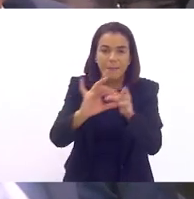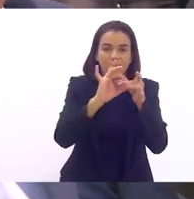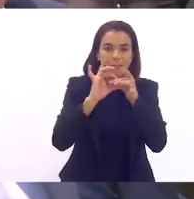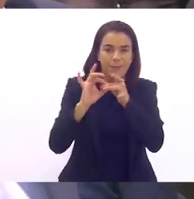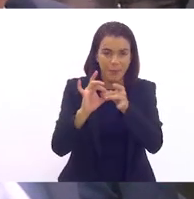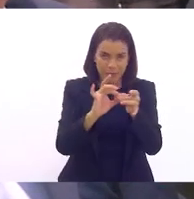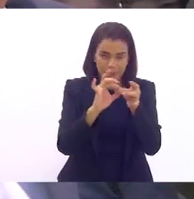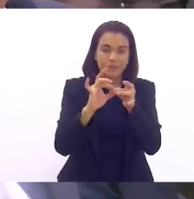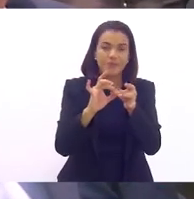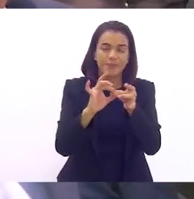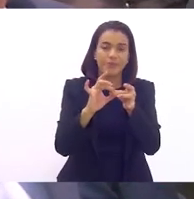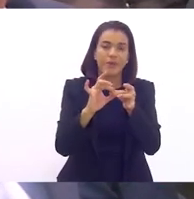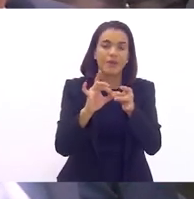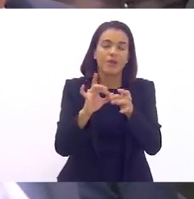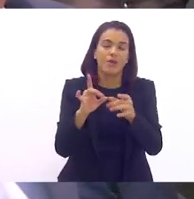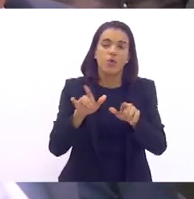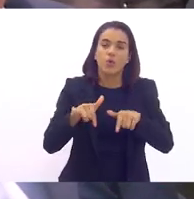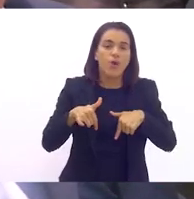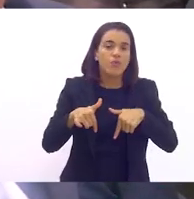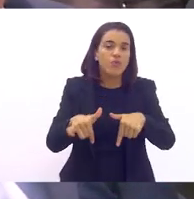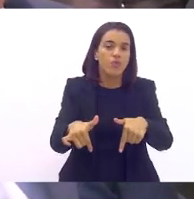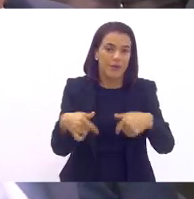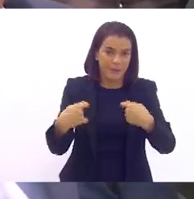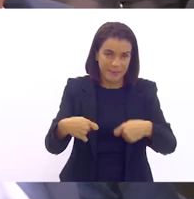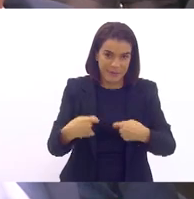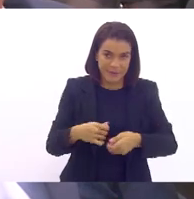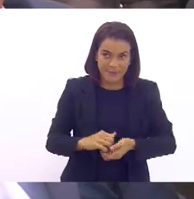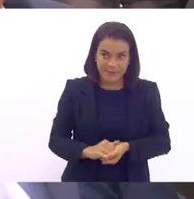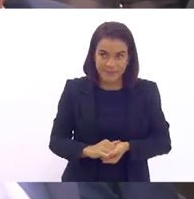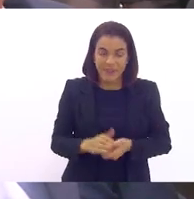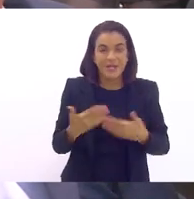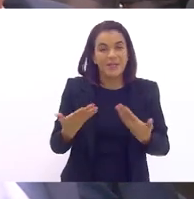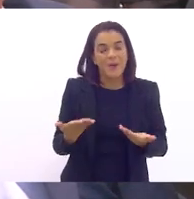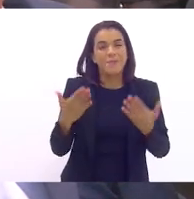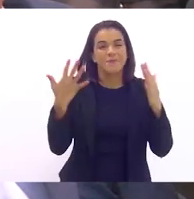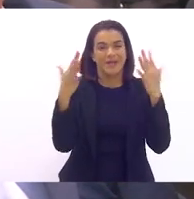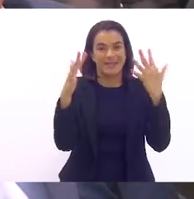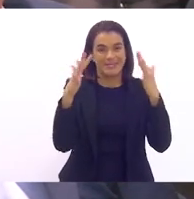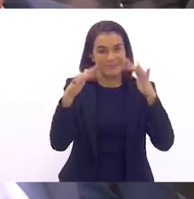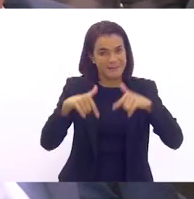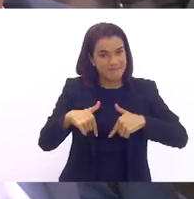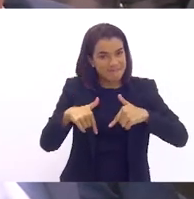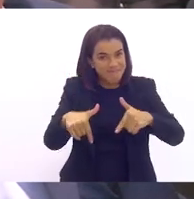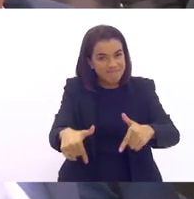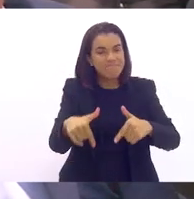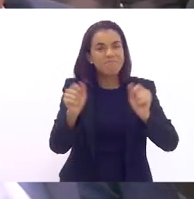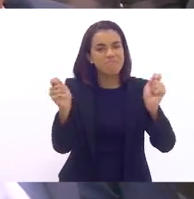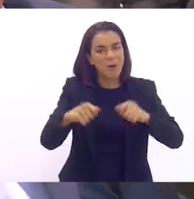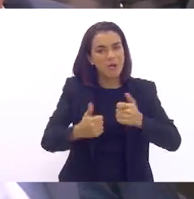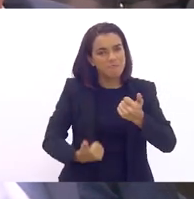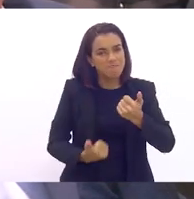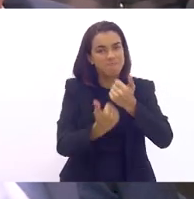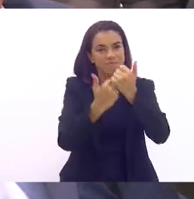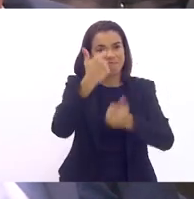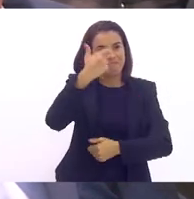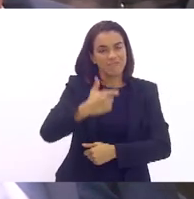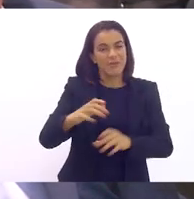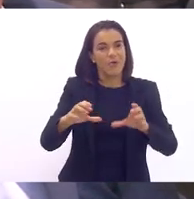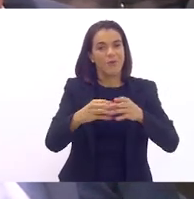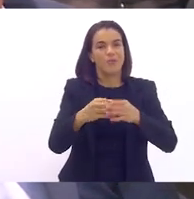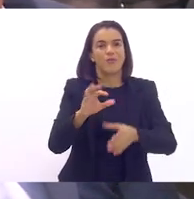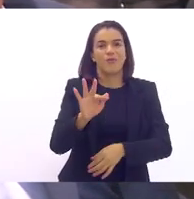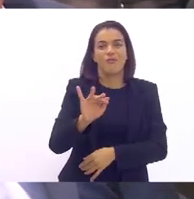que temos de fato a fazer mas apenas para parabenizá-lo paraa iniciativa contar com a firjan e dizer teodor Viana que é